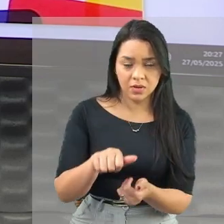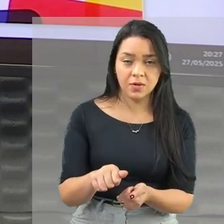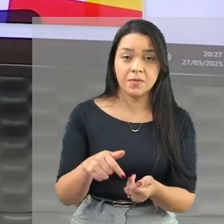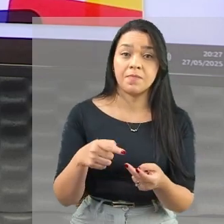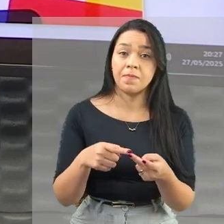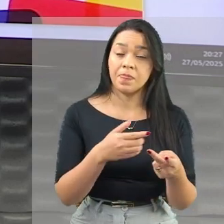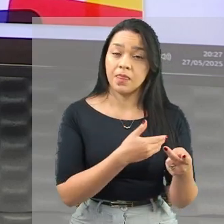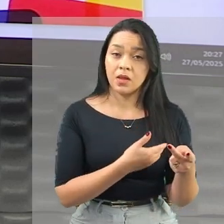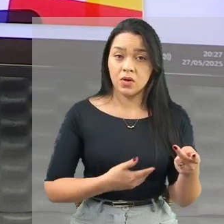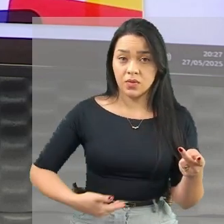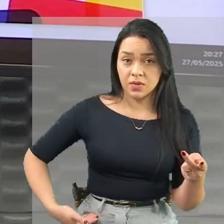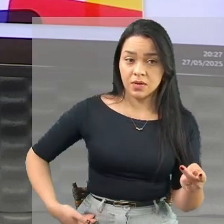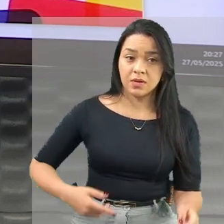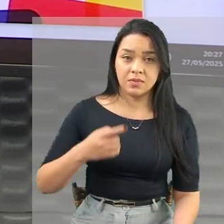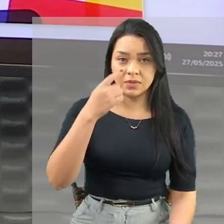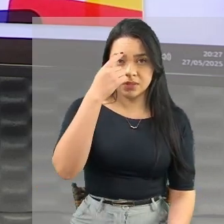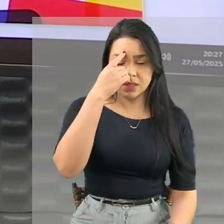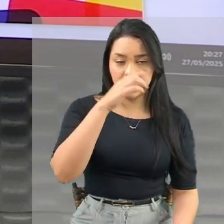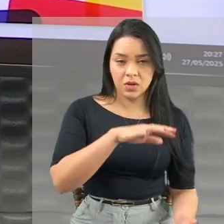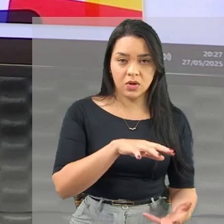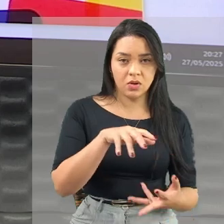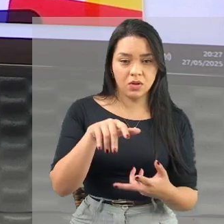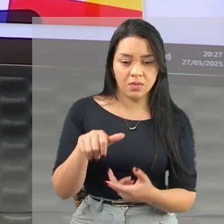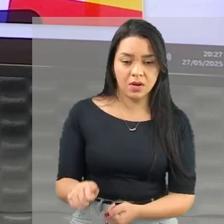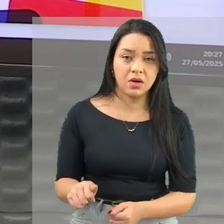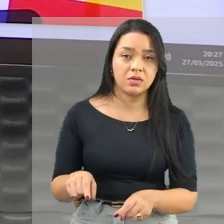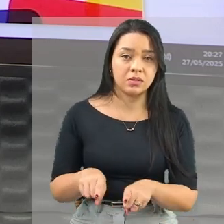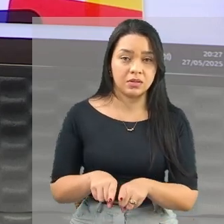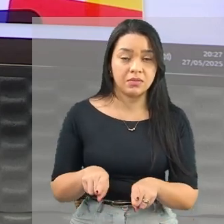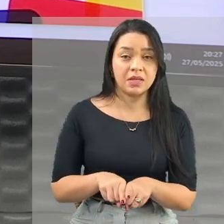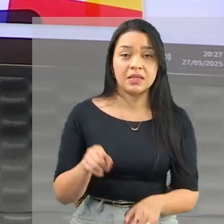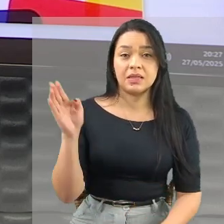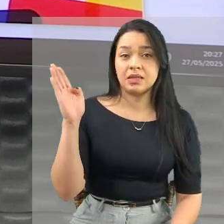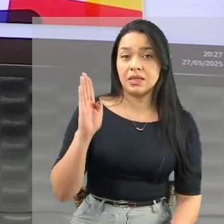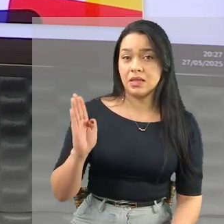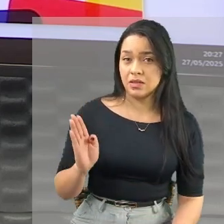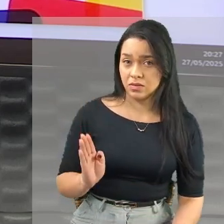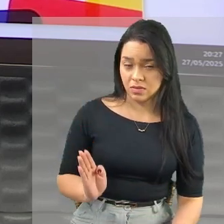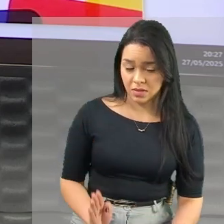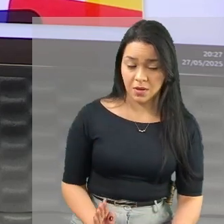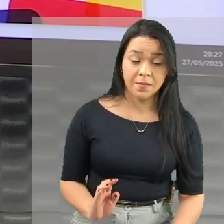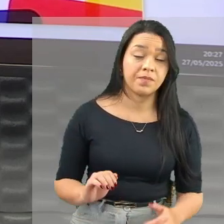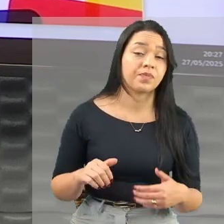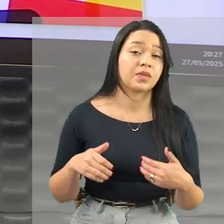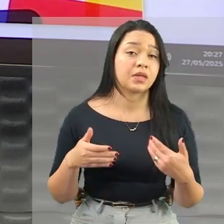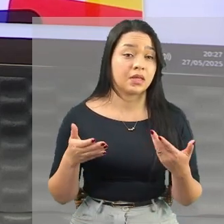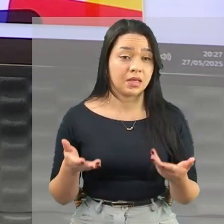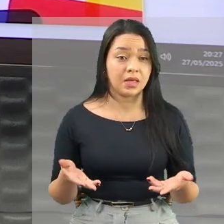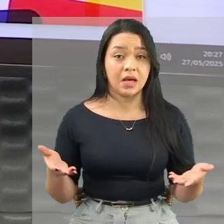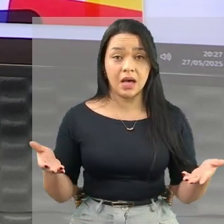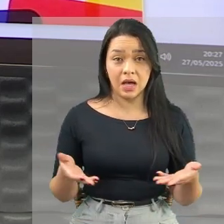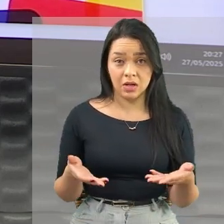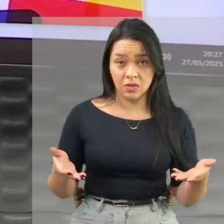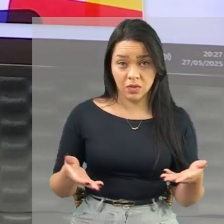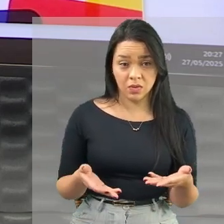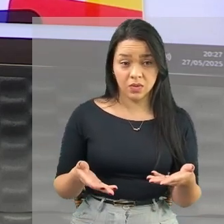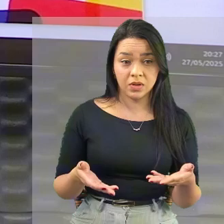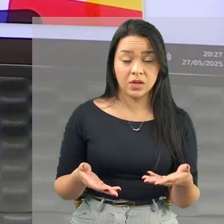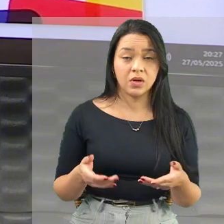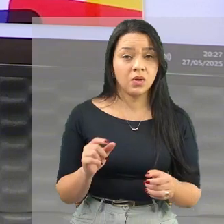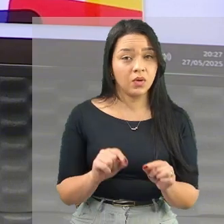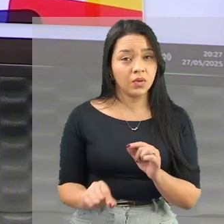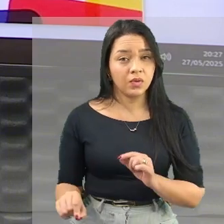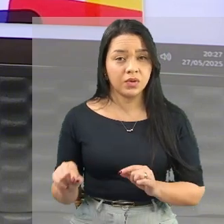né? Para pensar governança global, governança nacional, né? E aí a gente agora